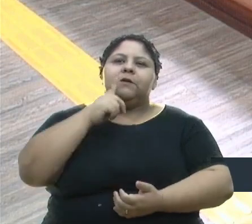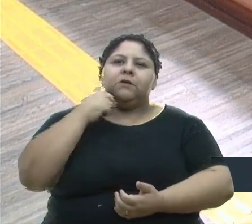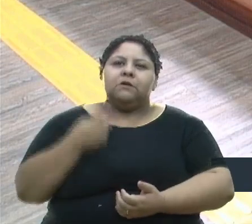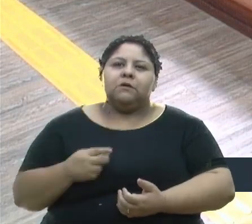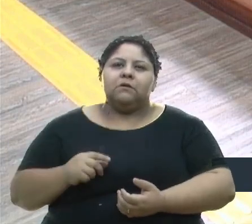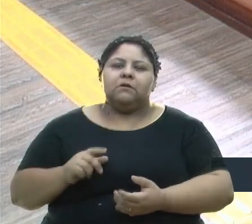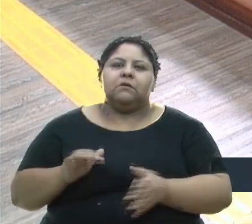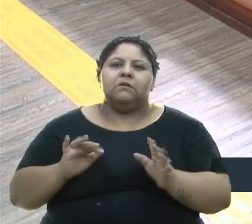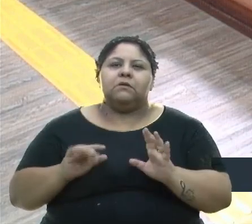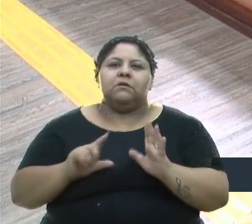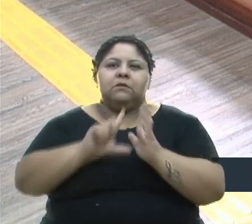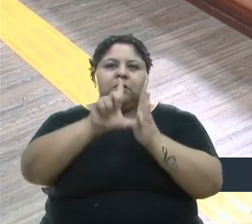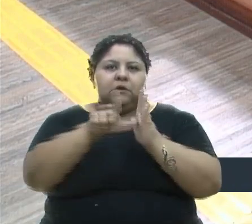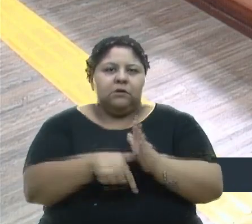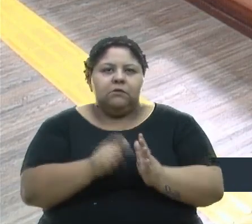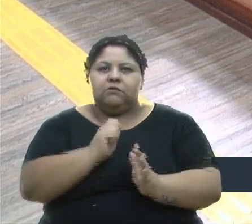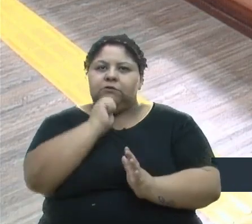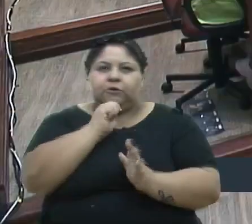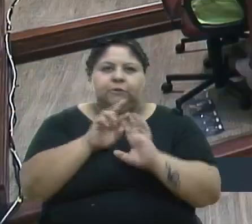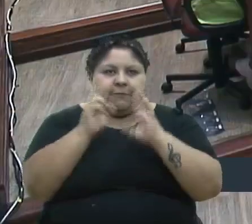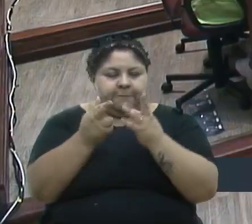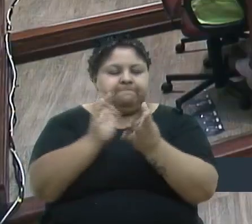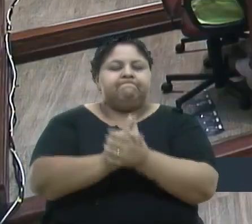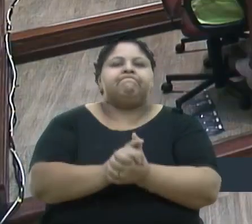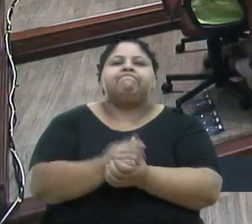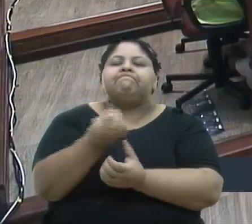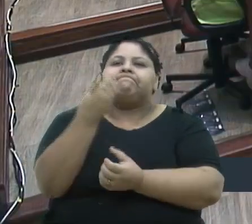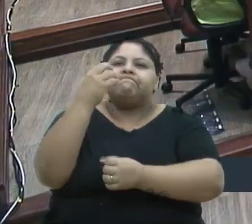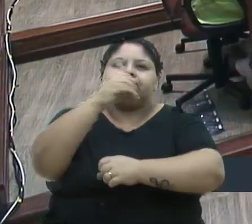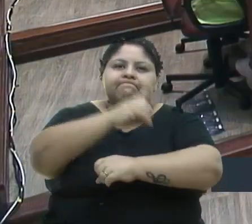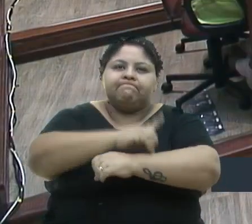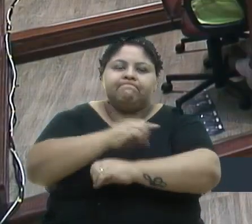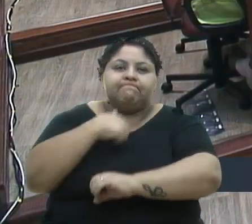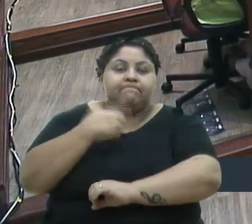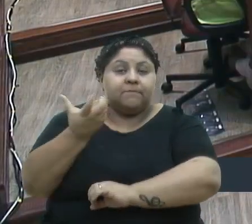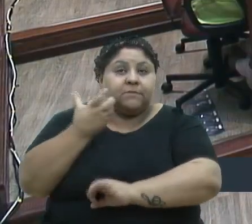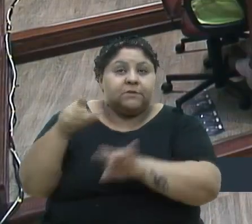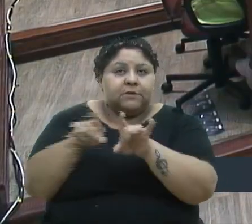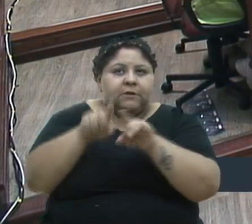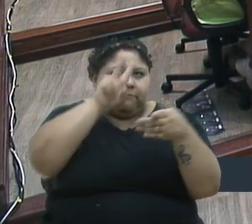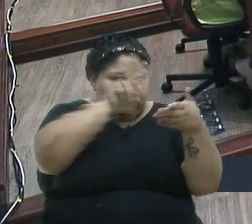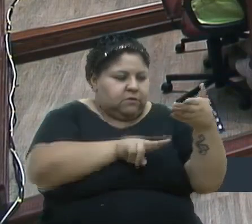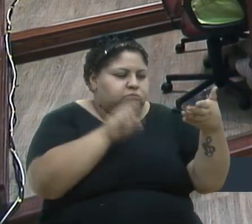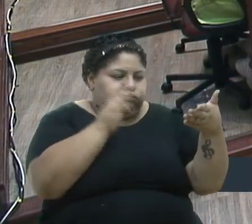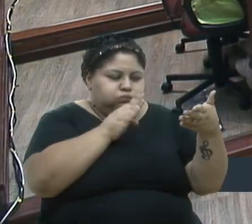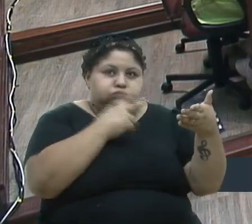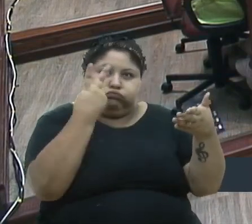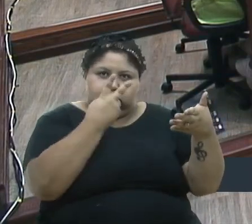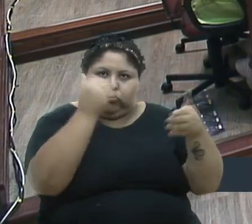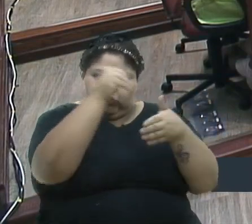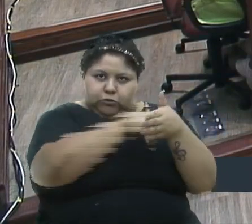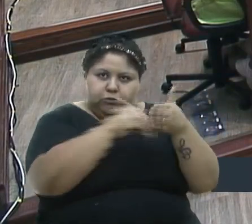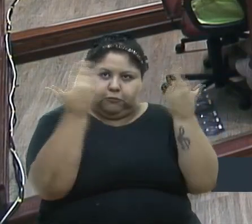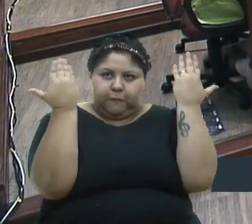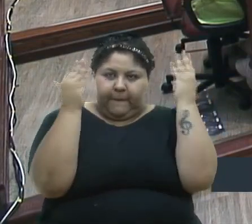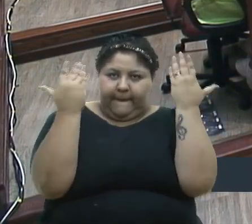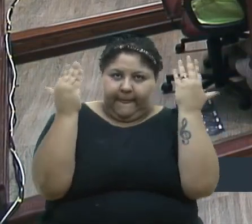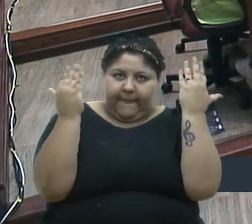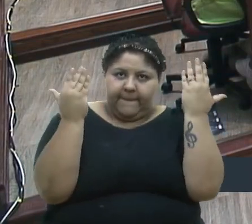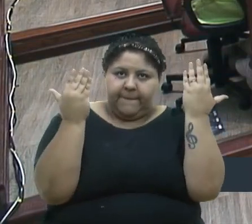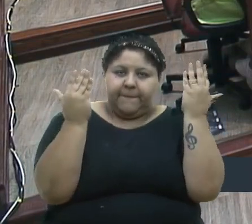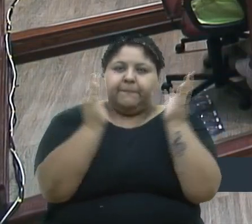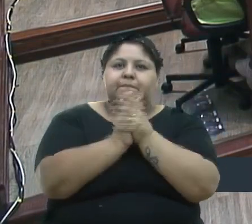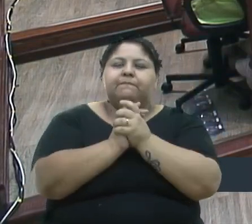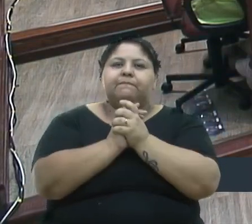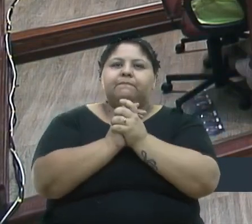suspender a sessão para registrar nesse momento. Bom dia, eu quero também ler rapidamente 2 votos de congratulações.